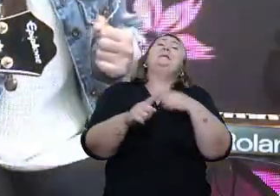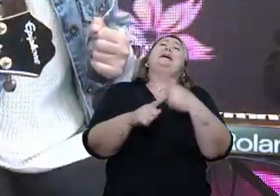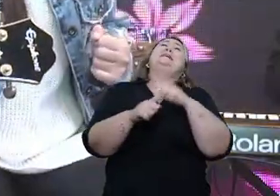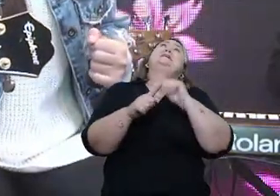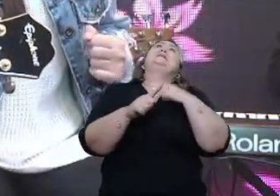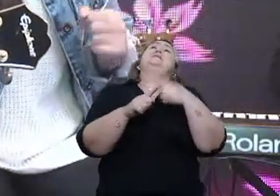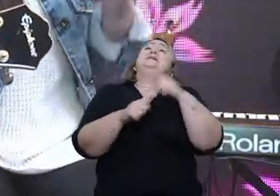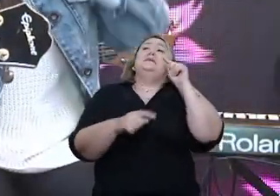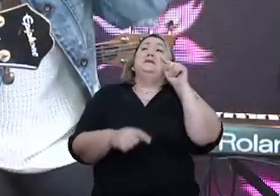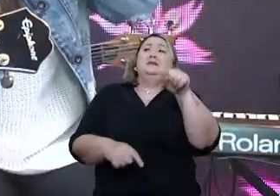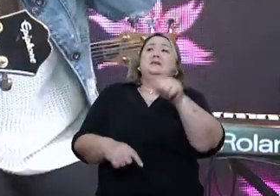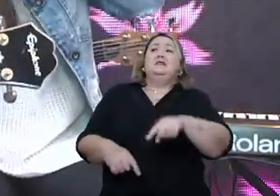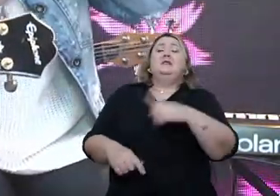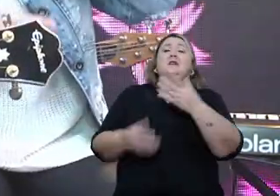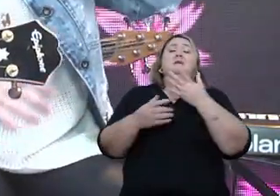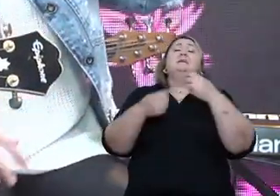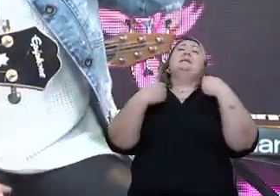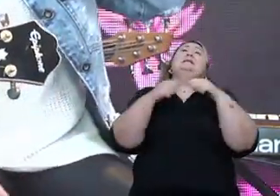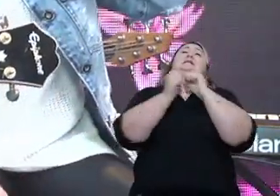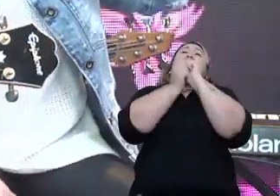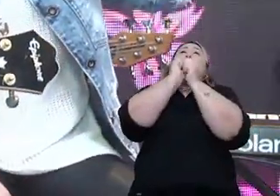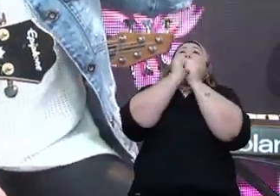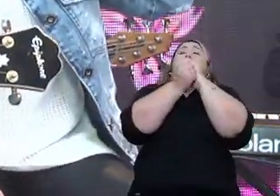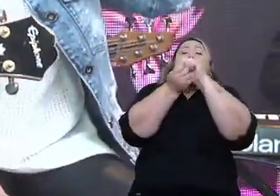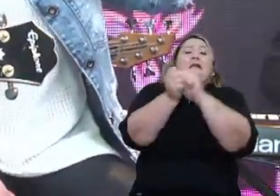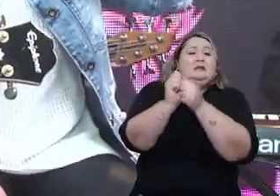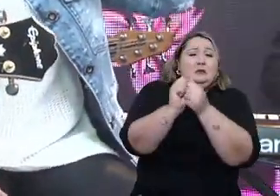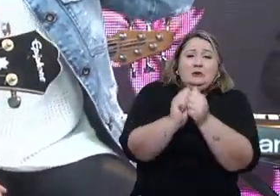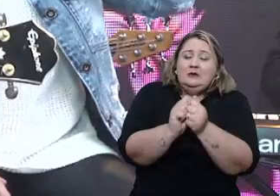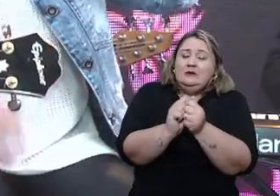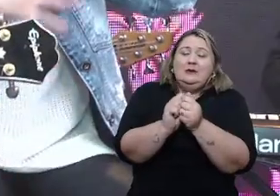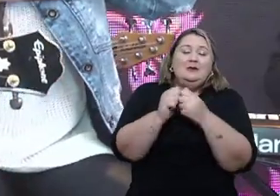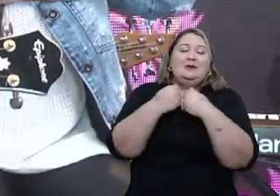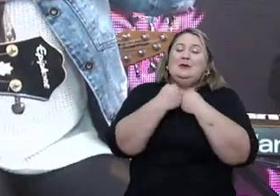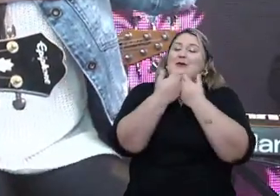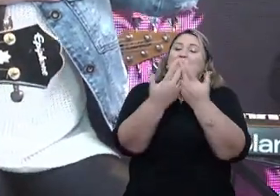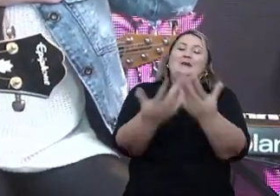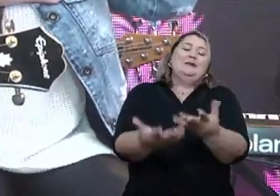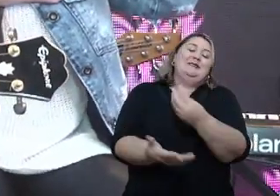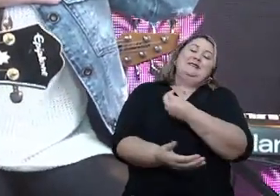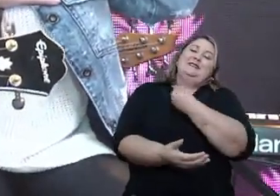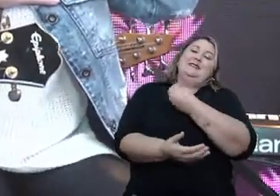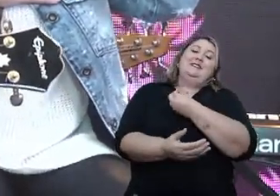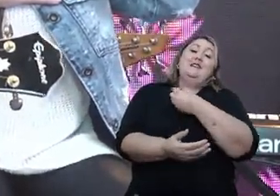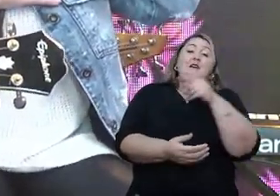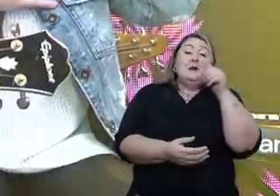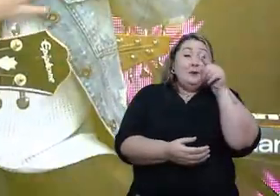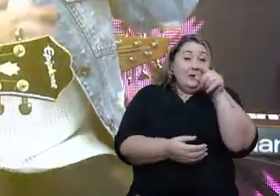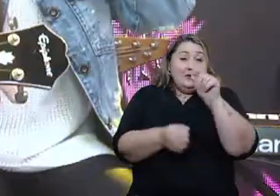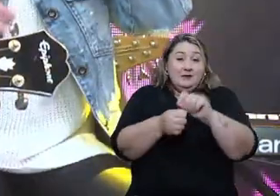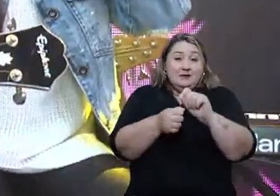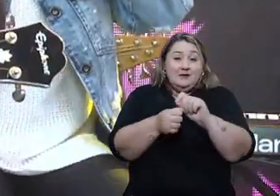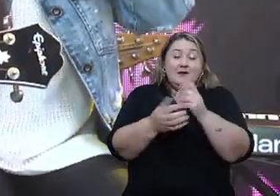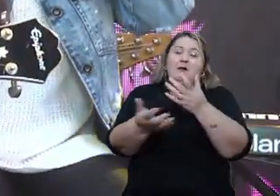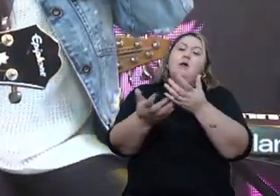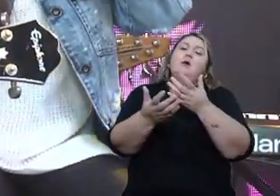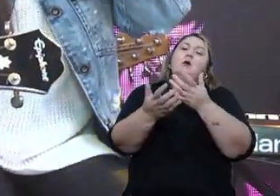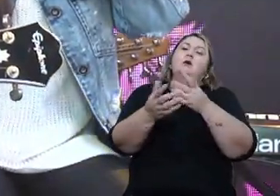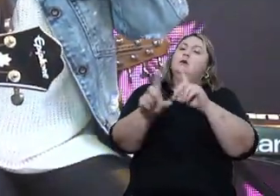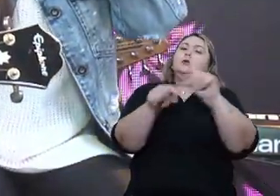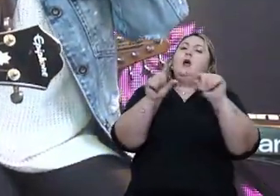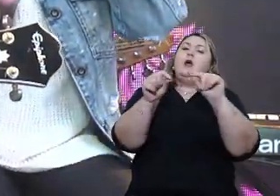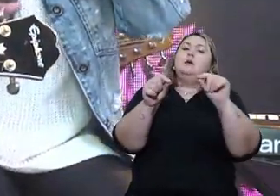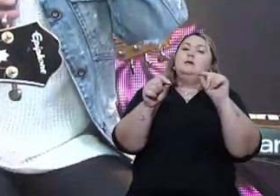te quero mais que tudo, eu preciso do seu beijo. Eu entrego a minha vida pra